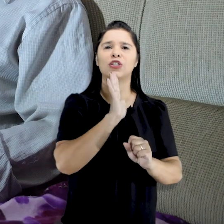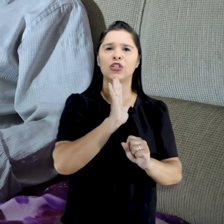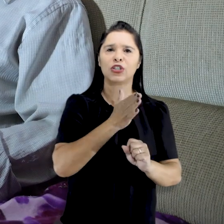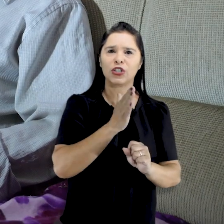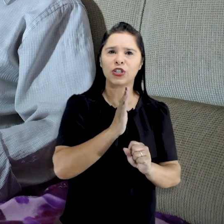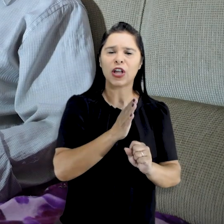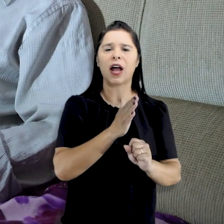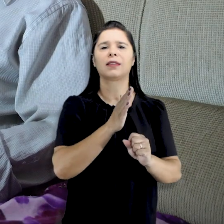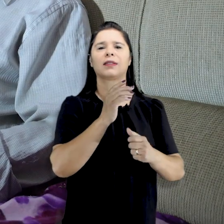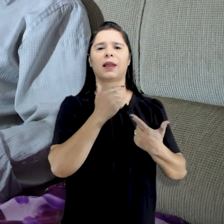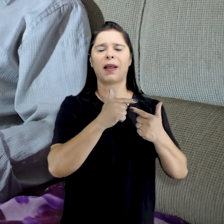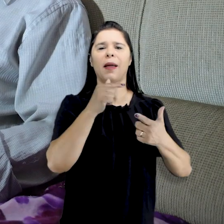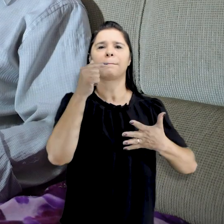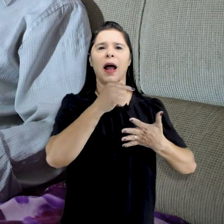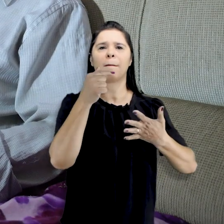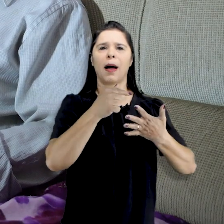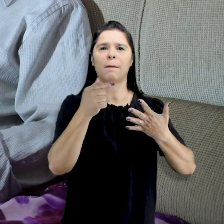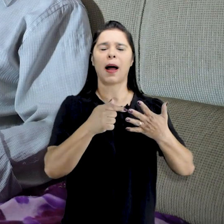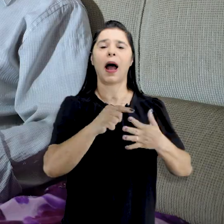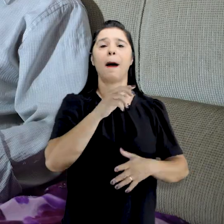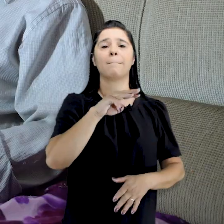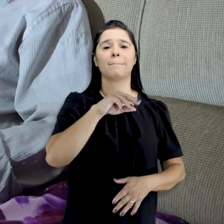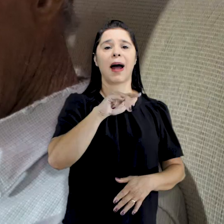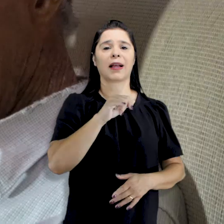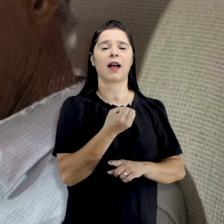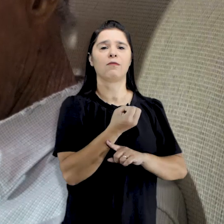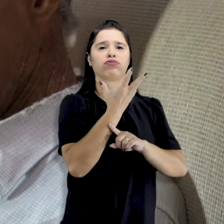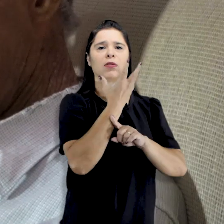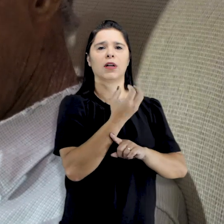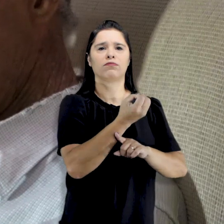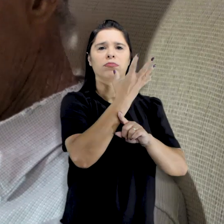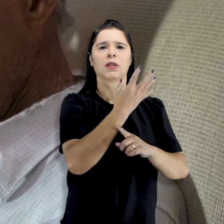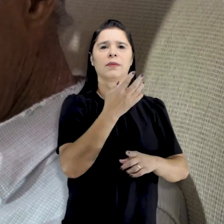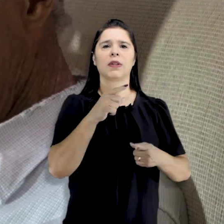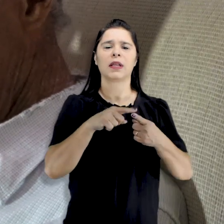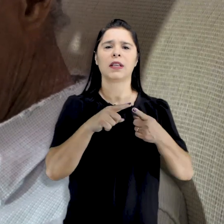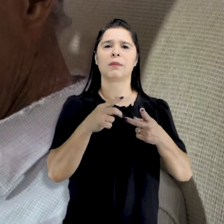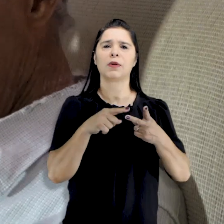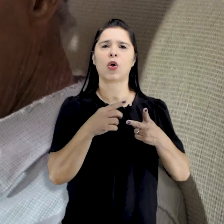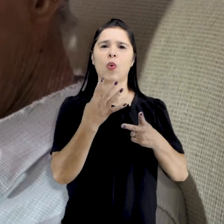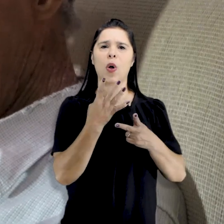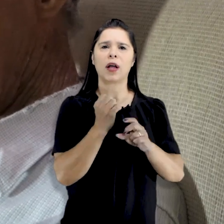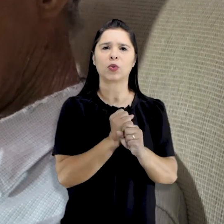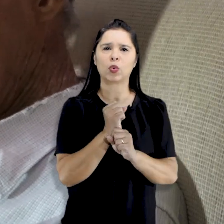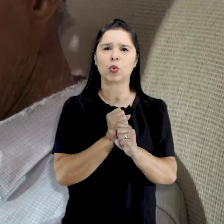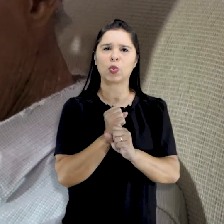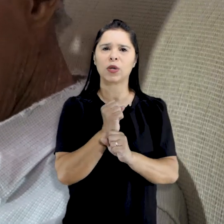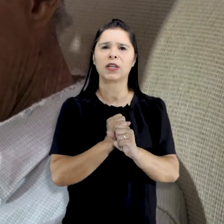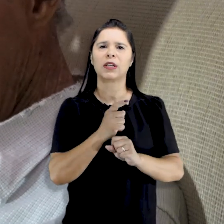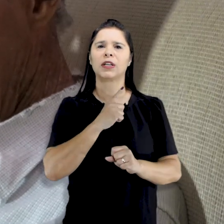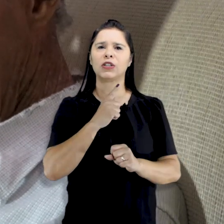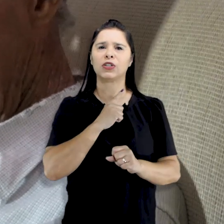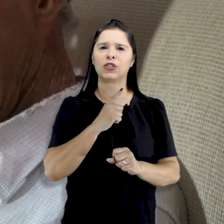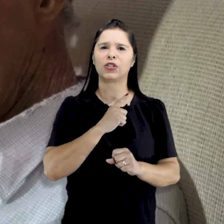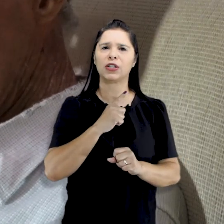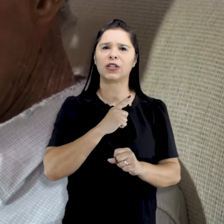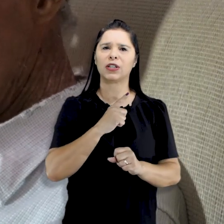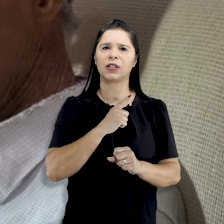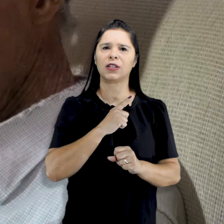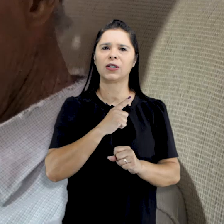Viajei de foguista 4 anos, em Maca Vapor. E 4 anos eu tive